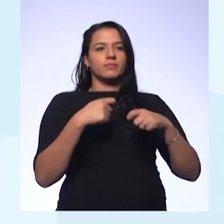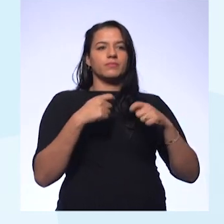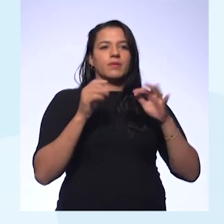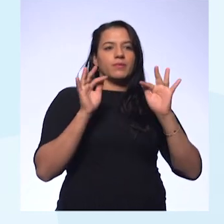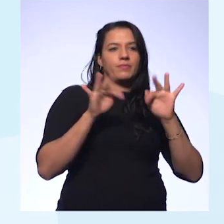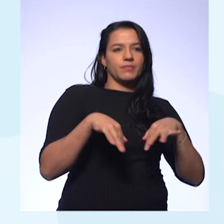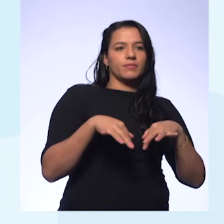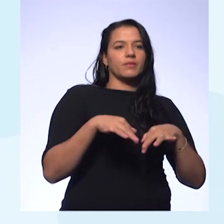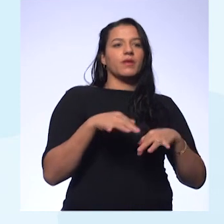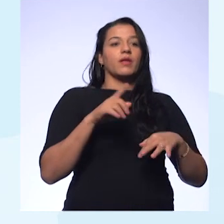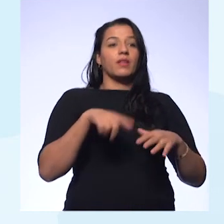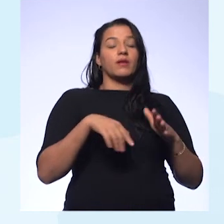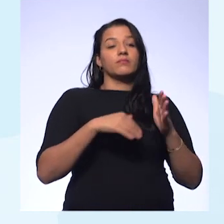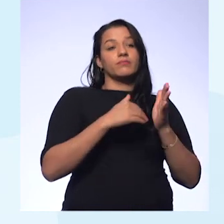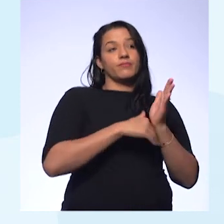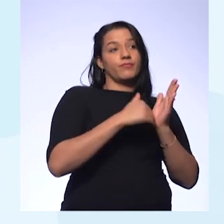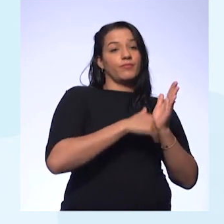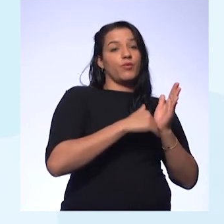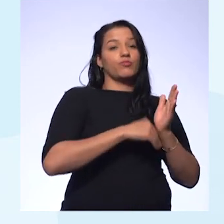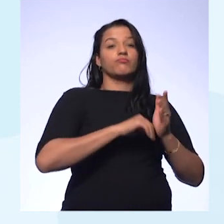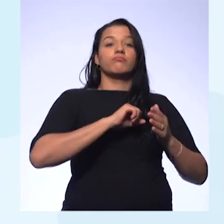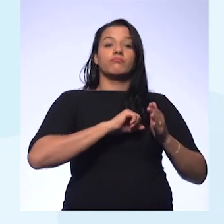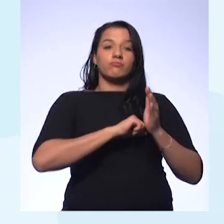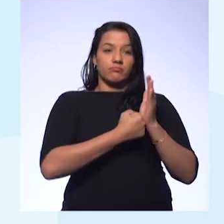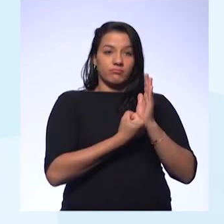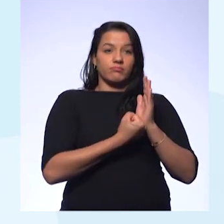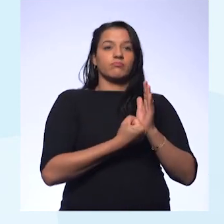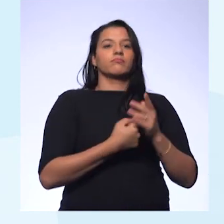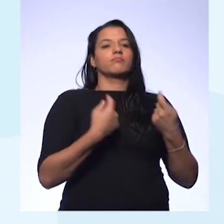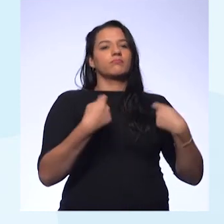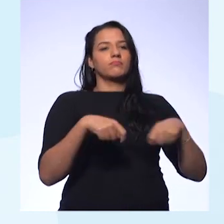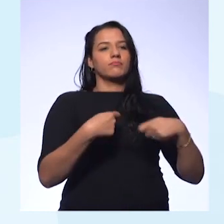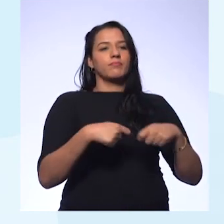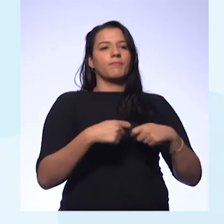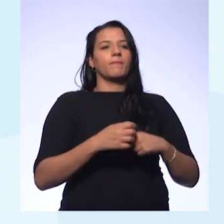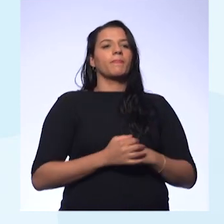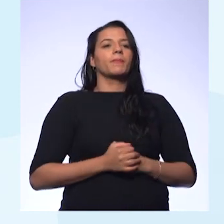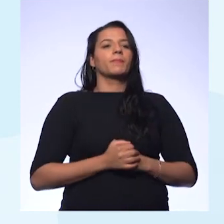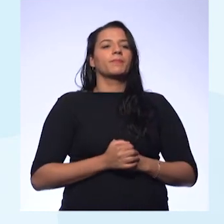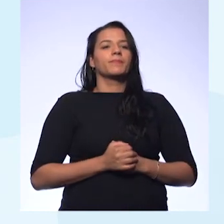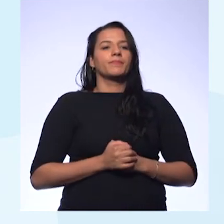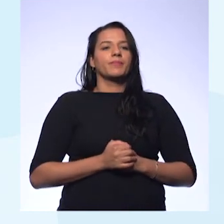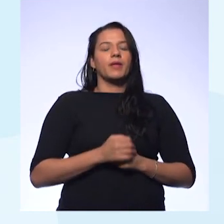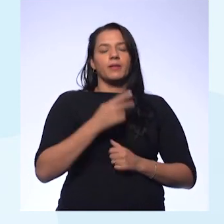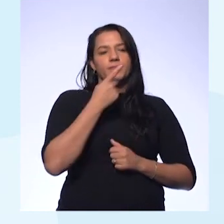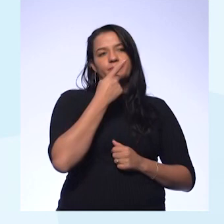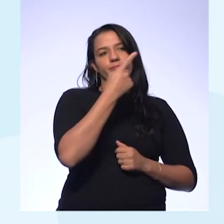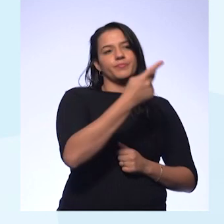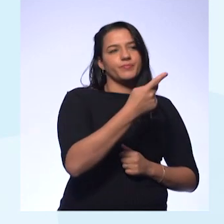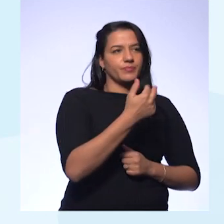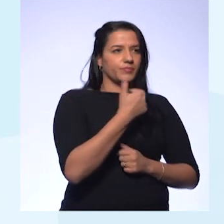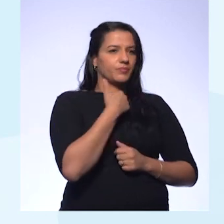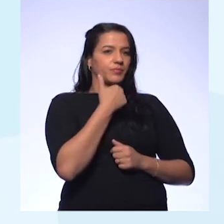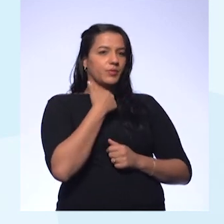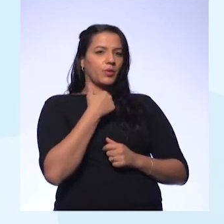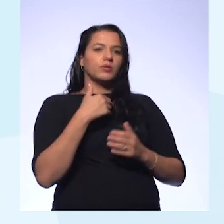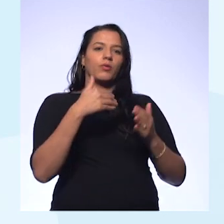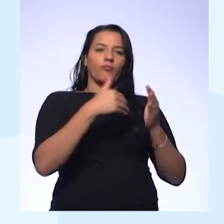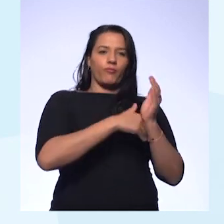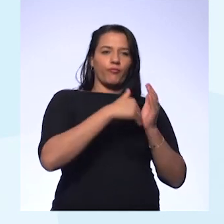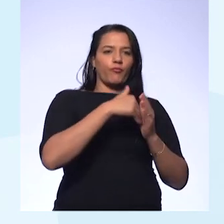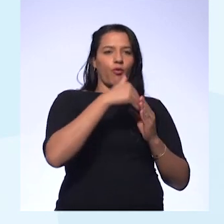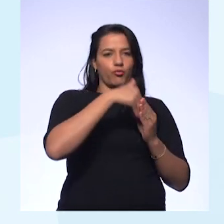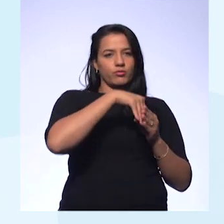Voto secreto, para a população ter ali o sigilo do seu voto, que isso traz segurança e